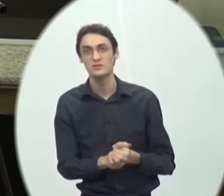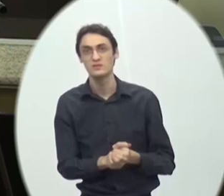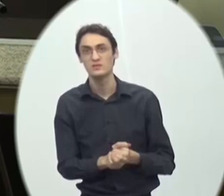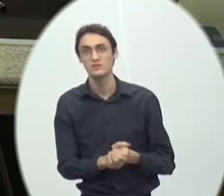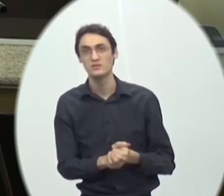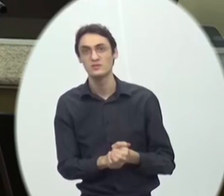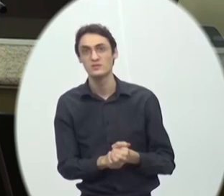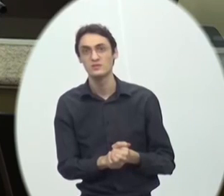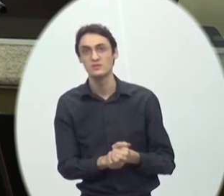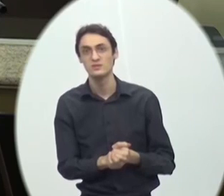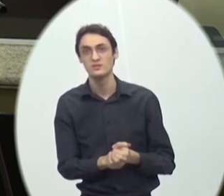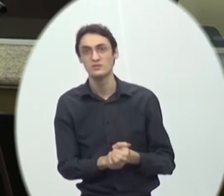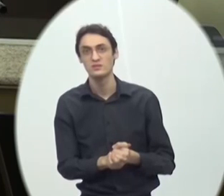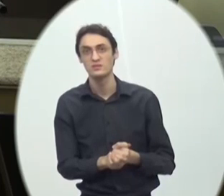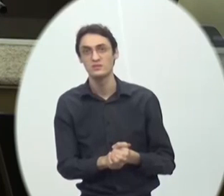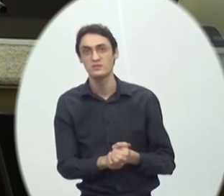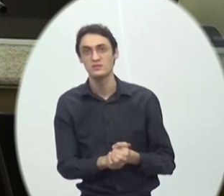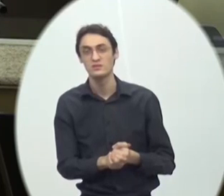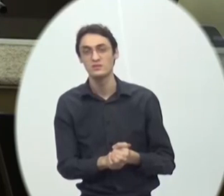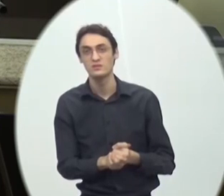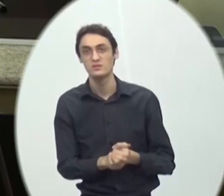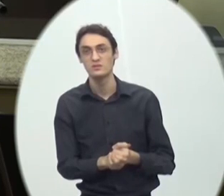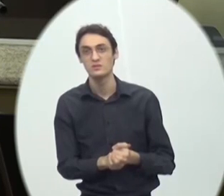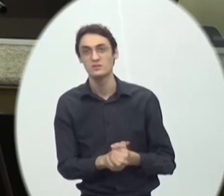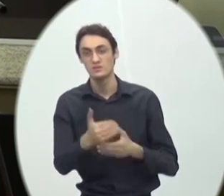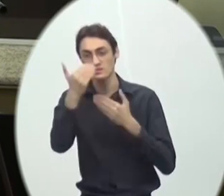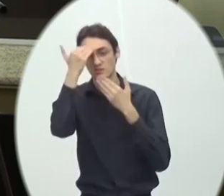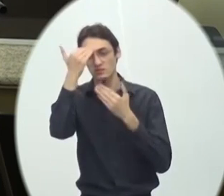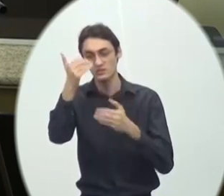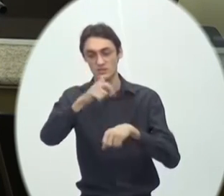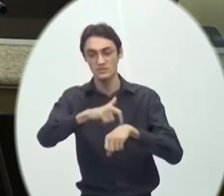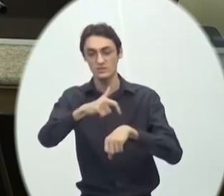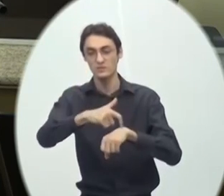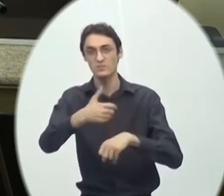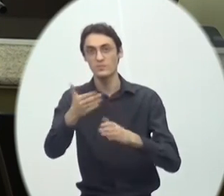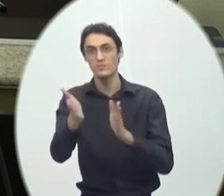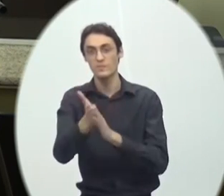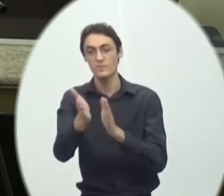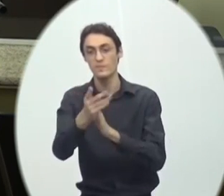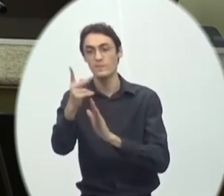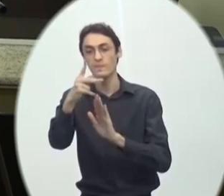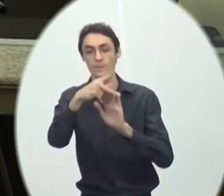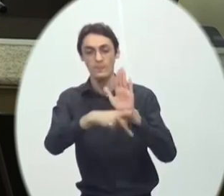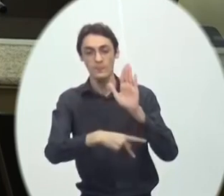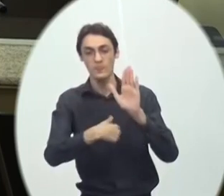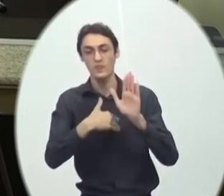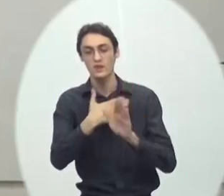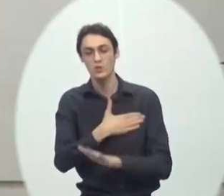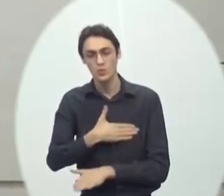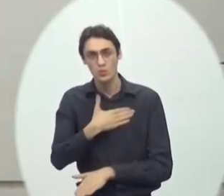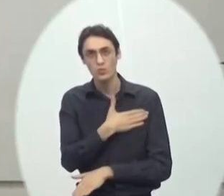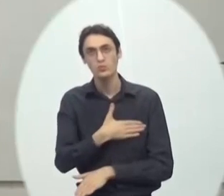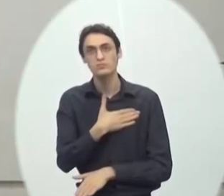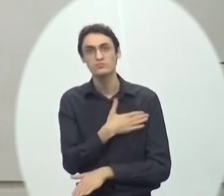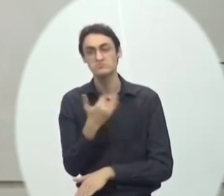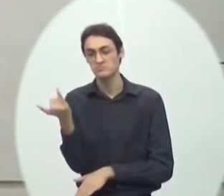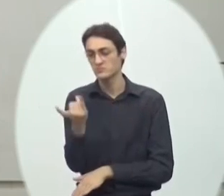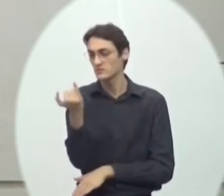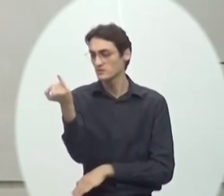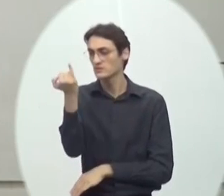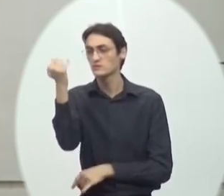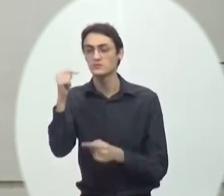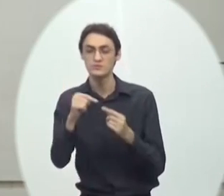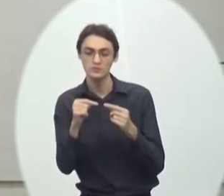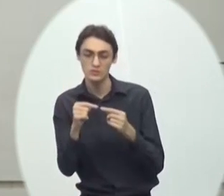você não conversar ali com ele ali. Obrigado, excelência. Parabéns pelo projeto, um projeto muito importante, vem